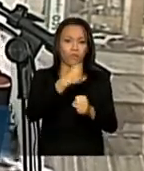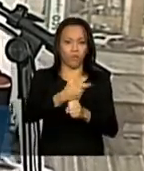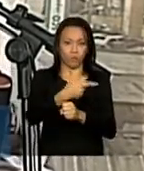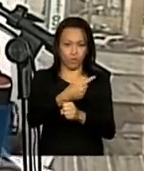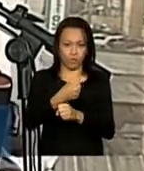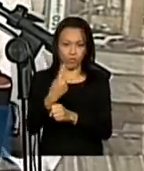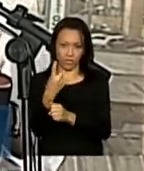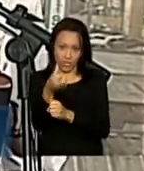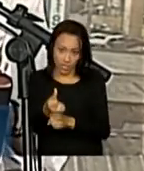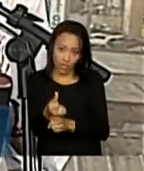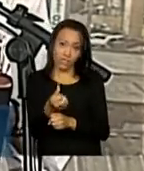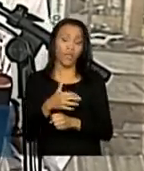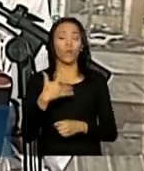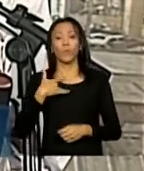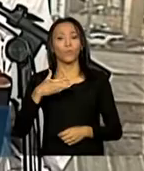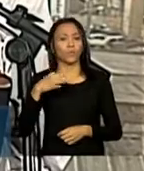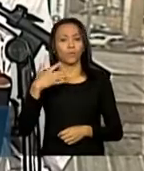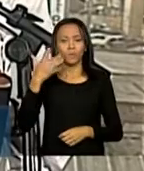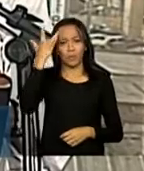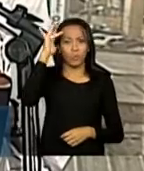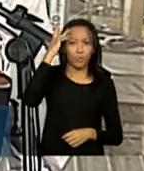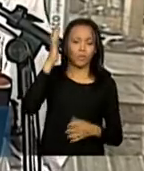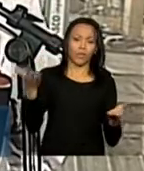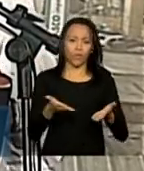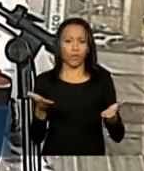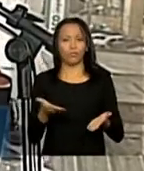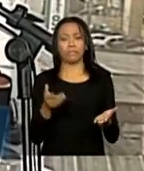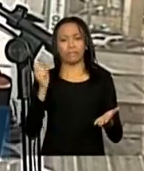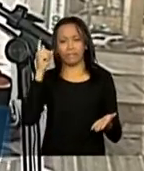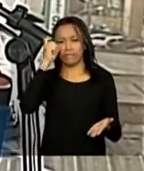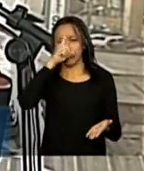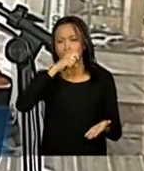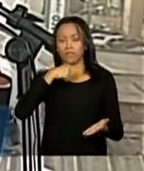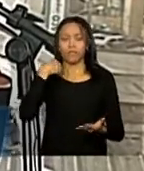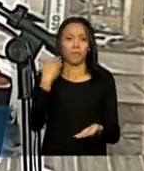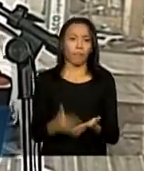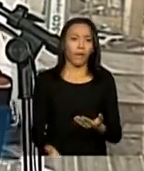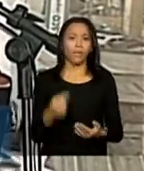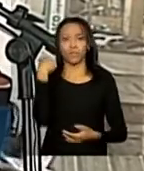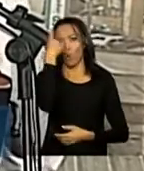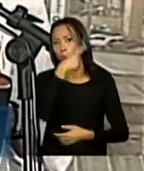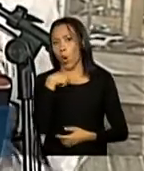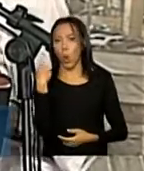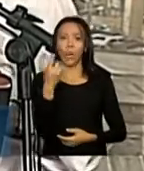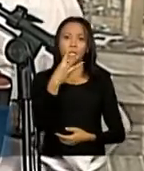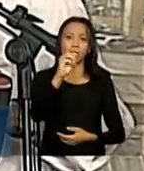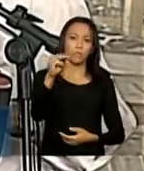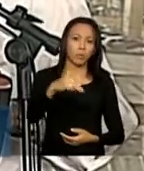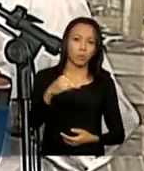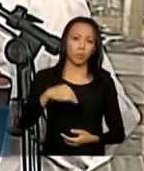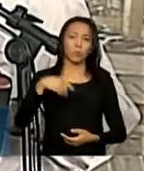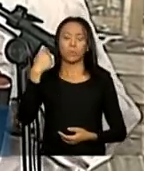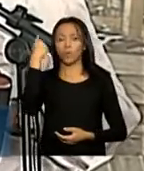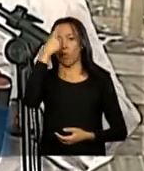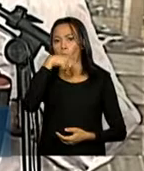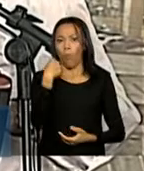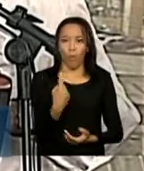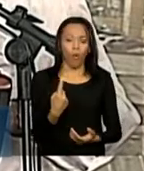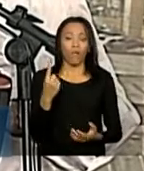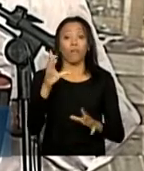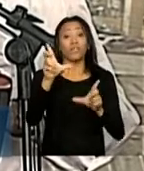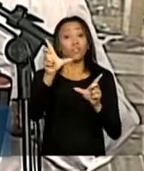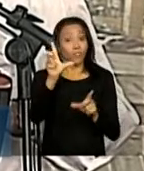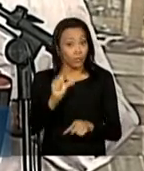que isso que hoje é dor de cabeça e sofrimento, de perder hora e meia, 2 horas para ir e para voltar do trabalho, isso vai